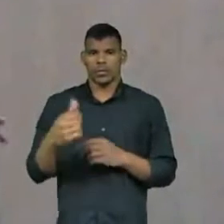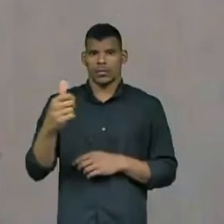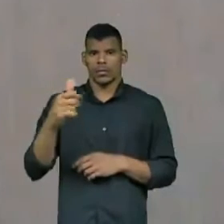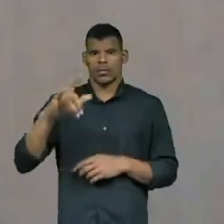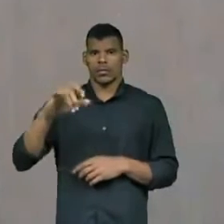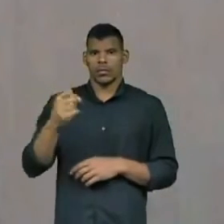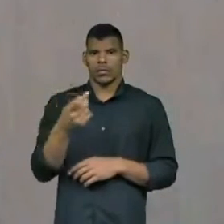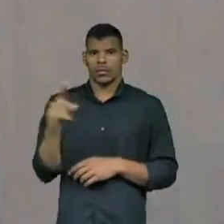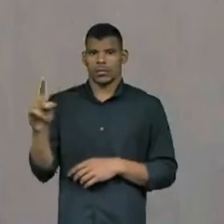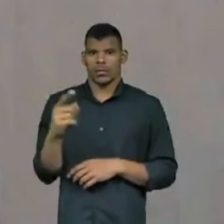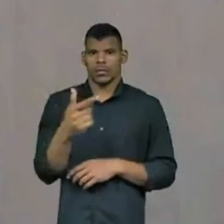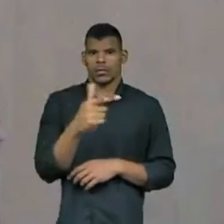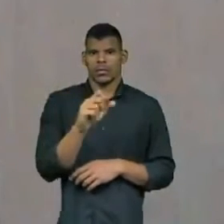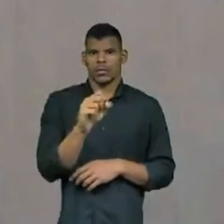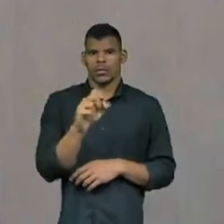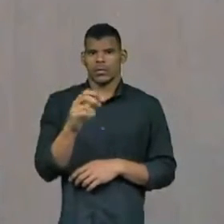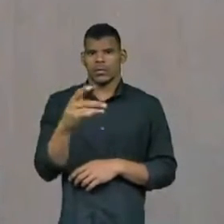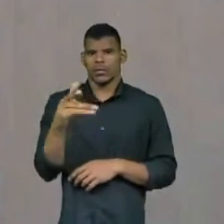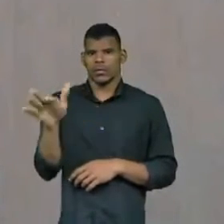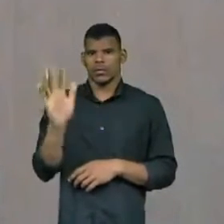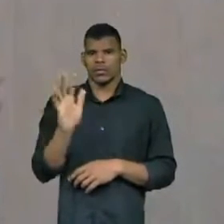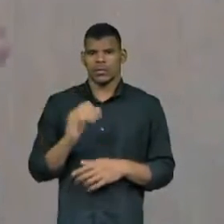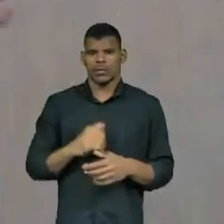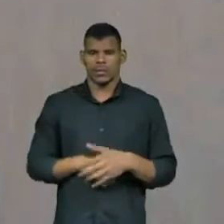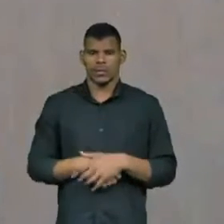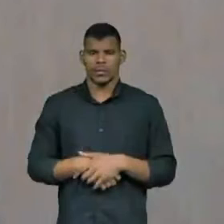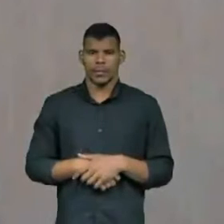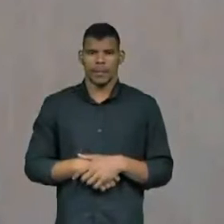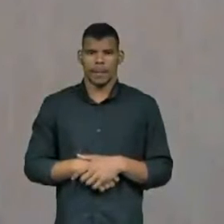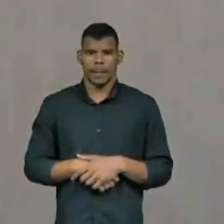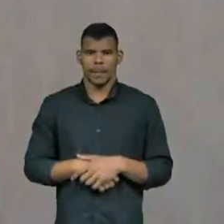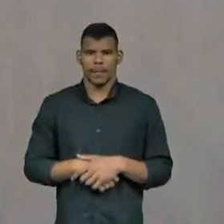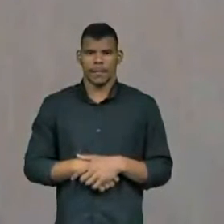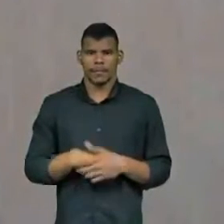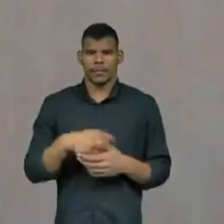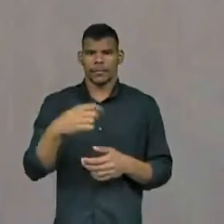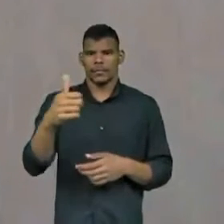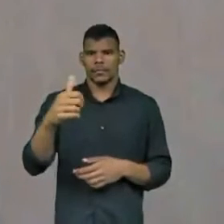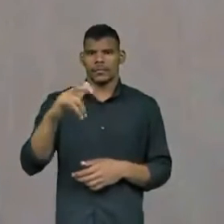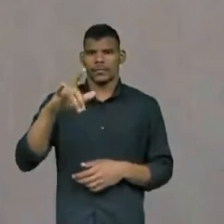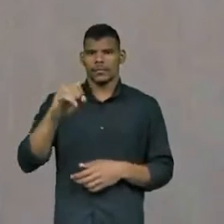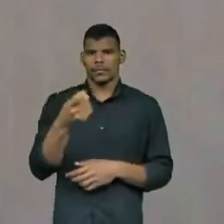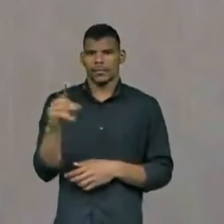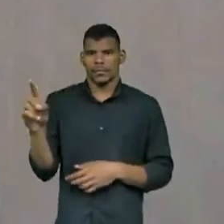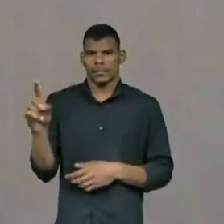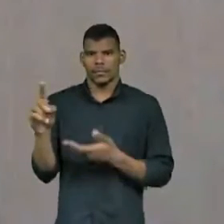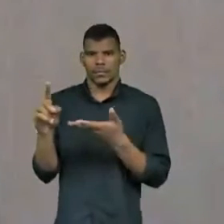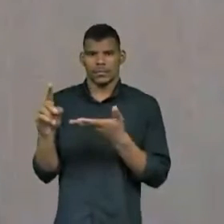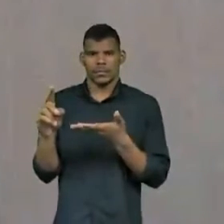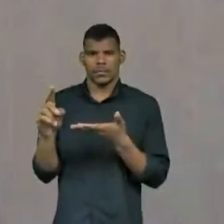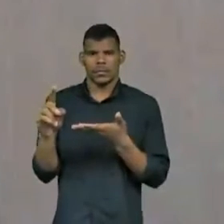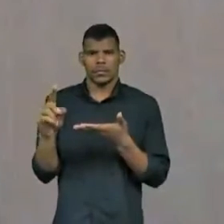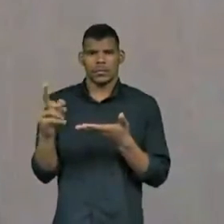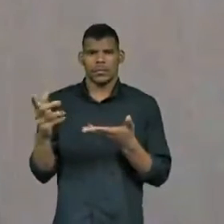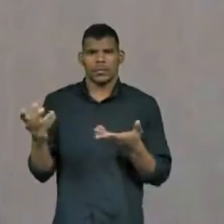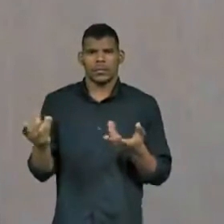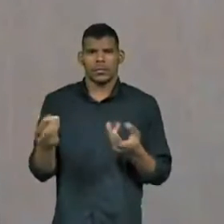11 milhões, porque o valor não é 300, é 284 para ser preciso. Com 11 milhões,